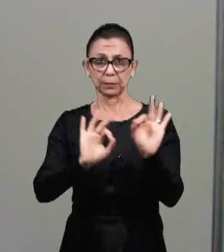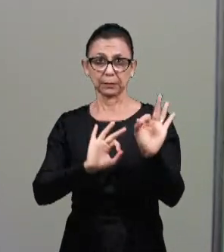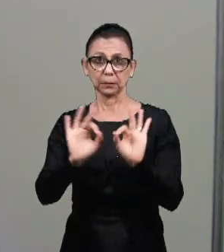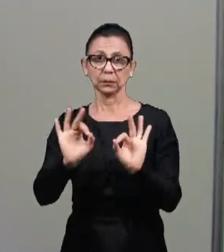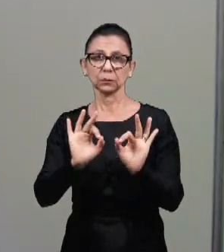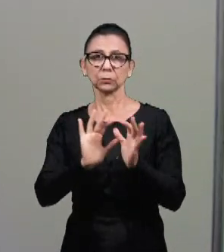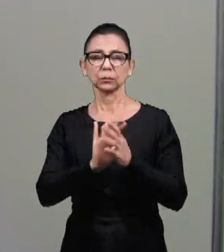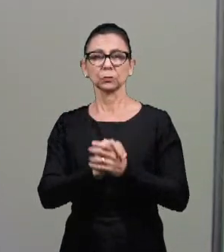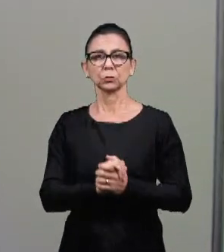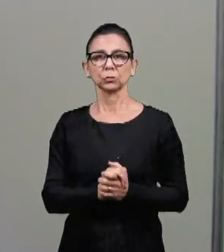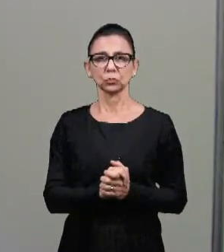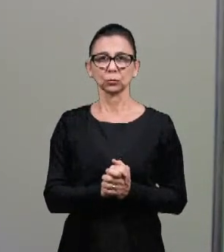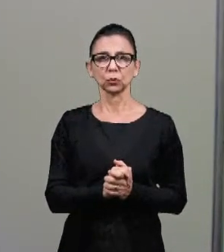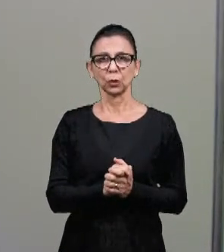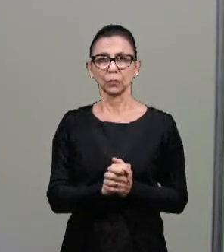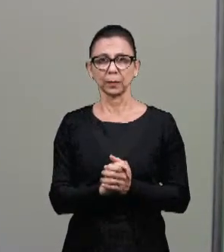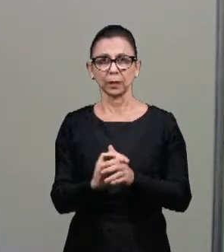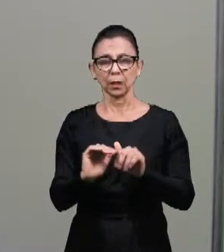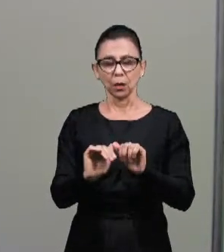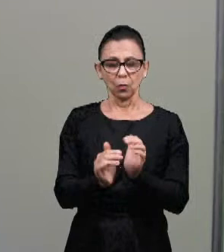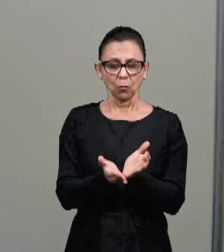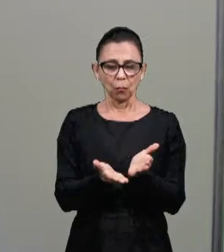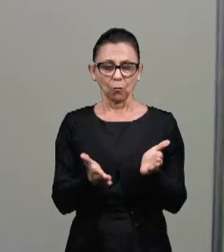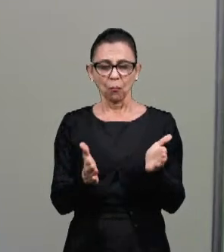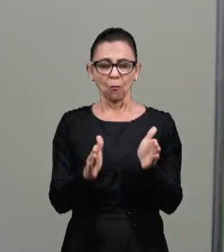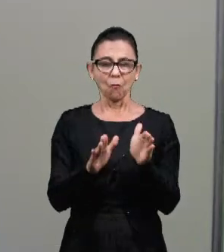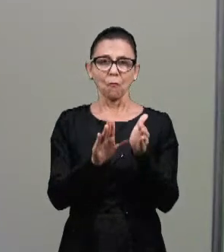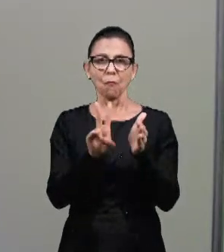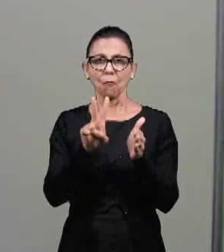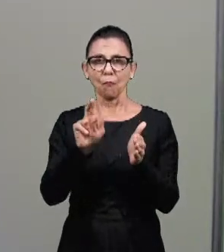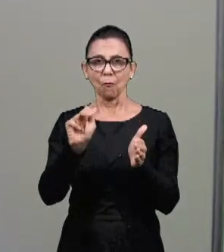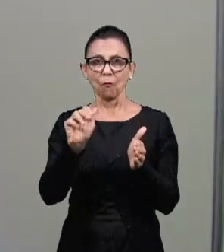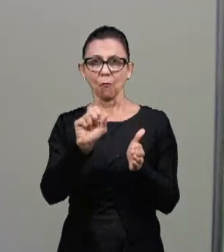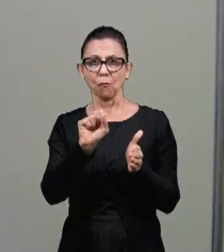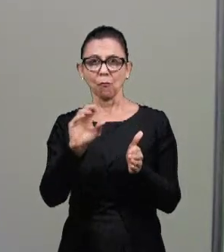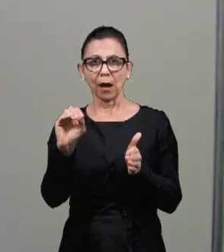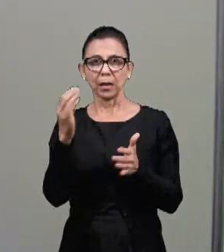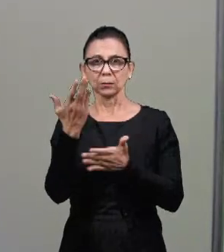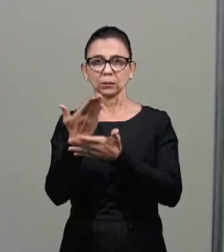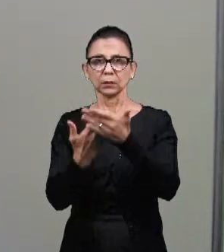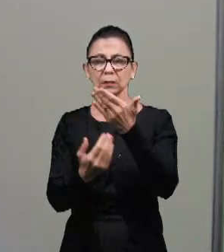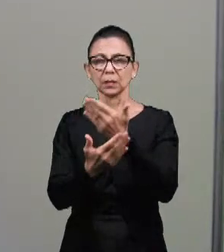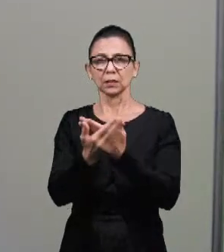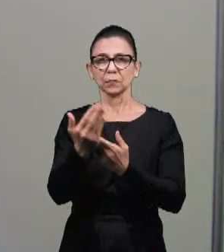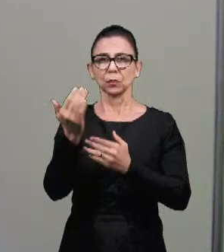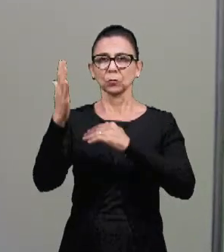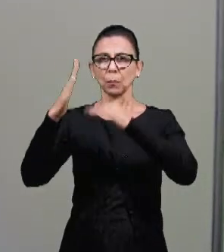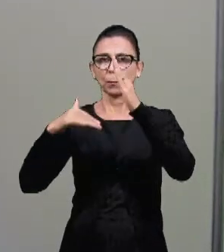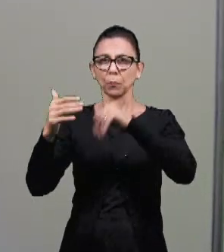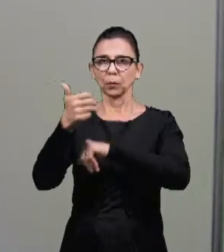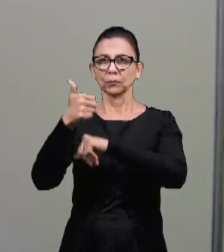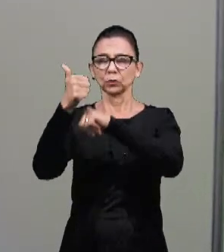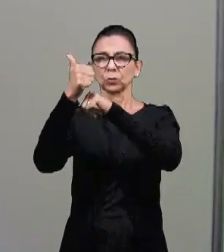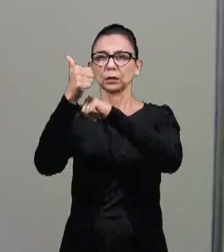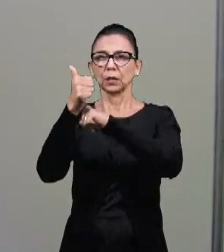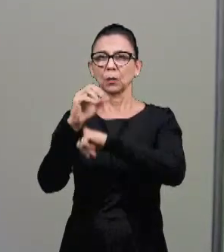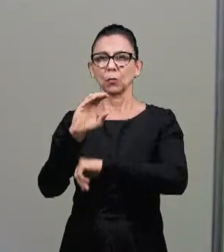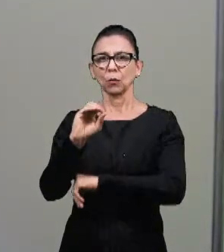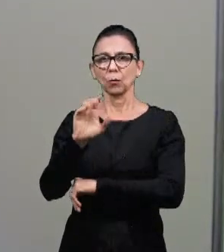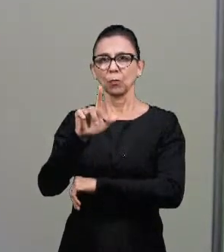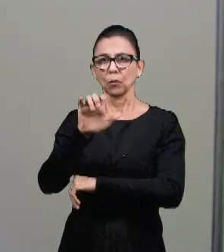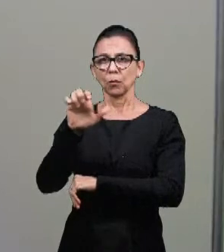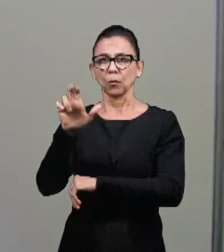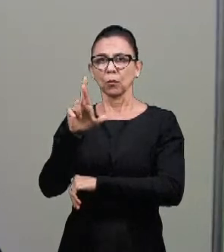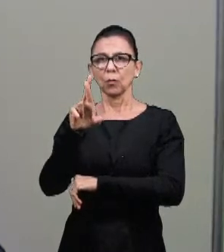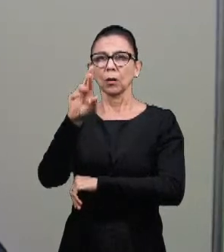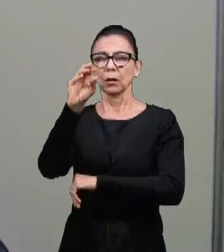o vaso nas mãos do oleiro, né? E fizemos com um grupo de professoras de criança na época. E